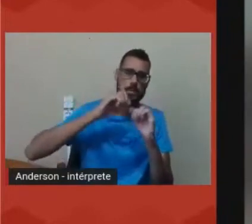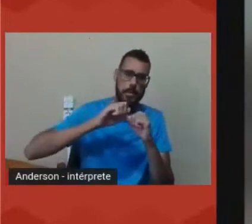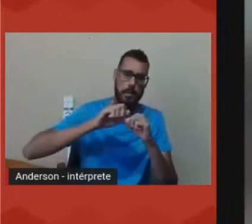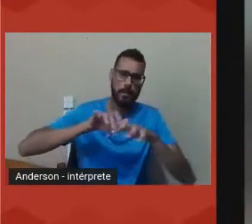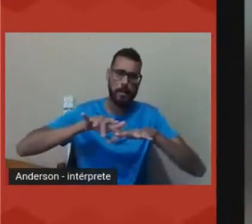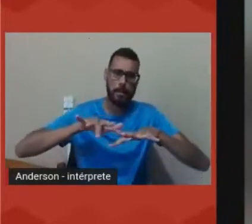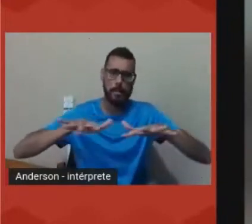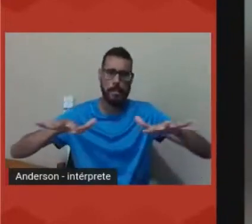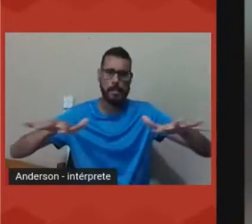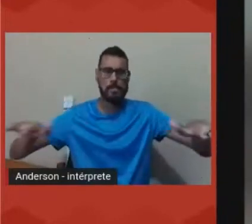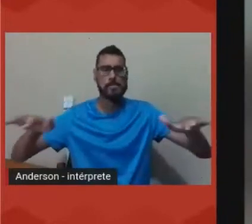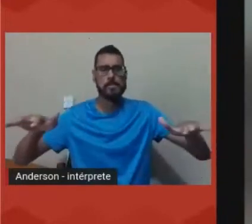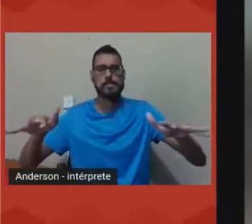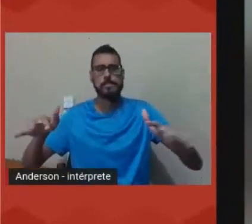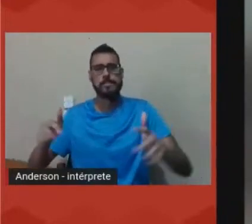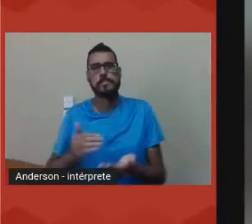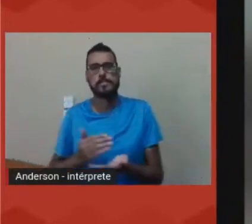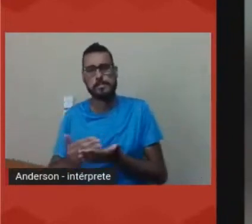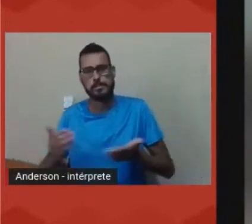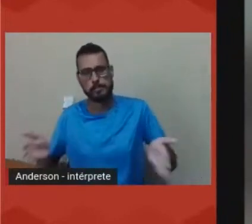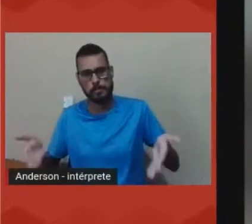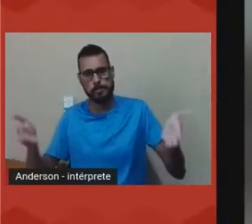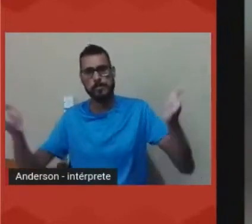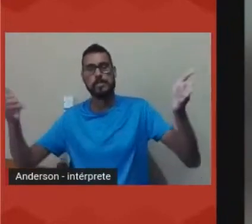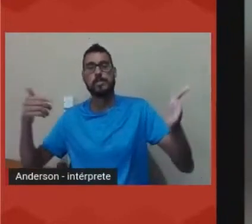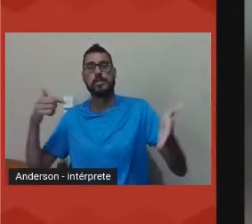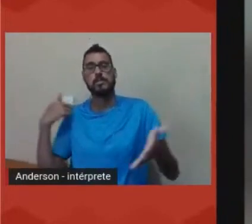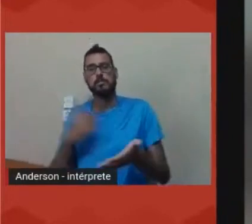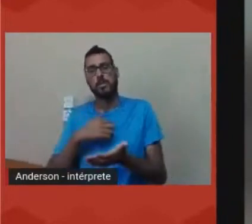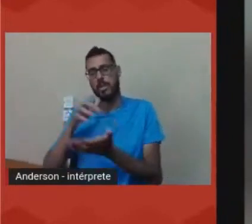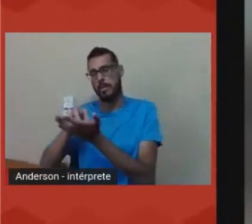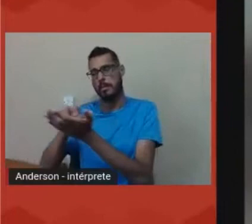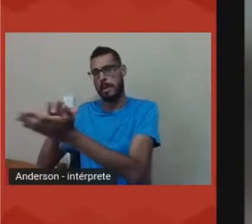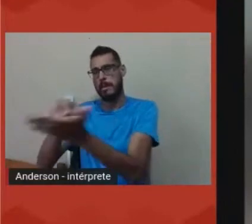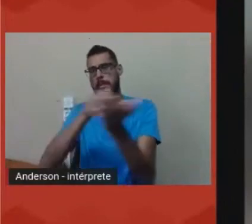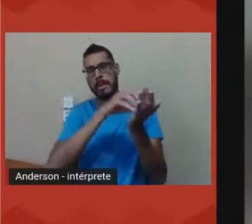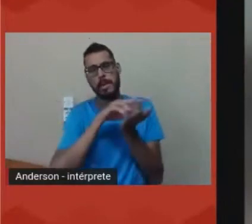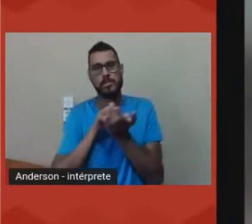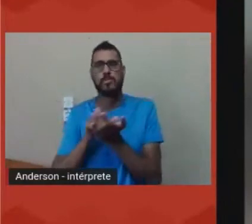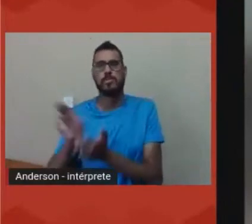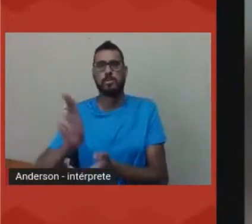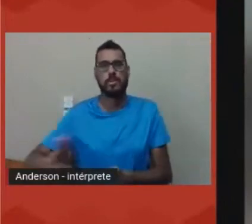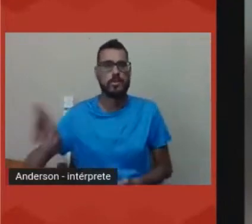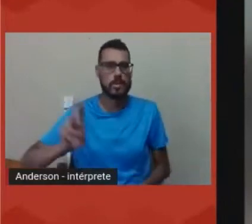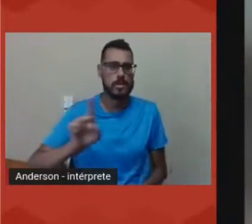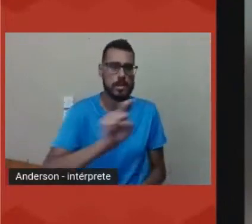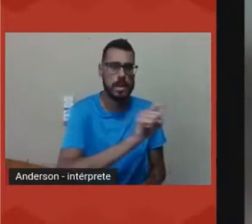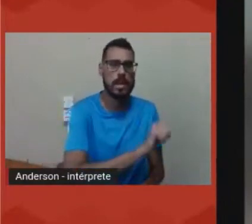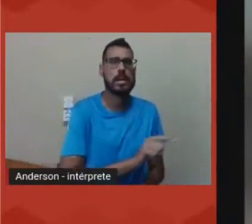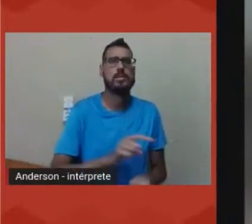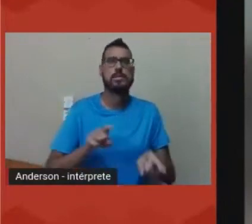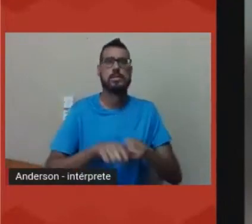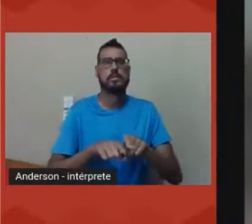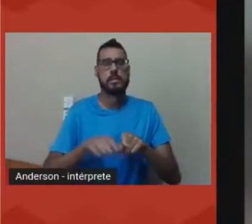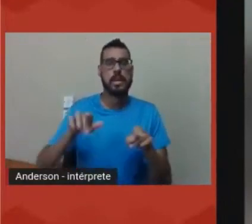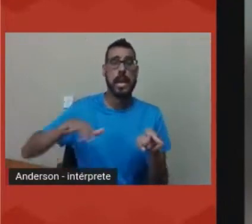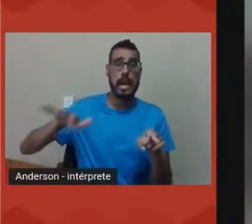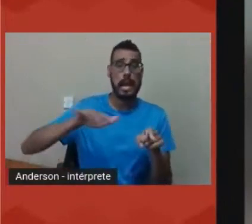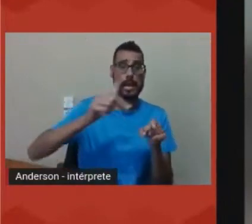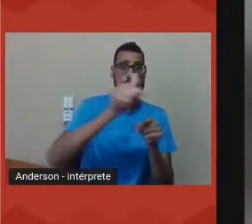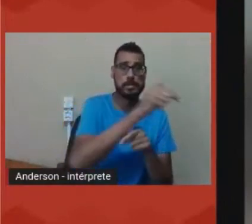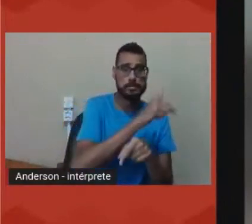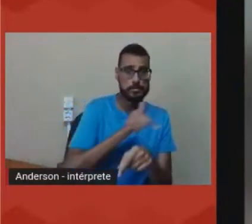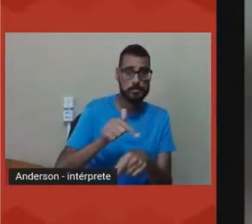multiplicar essas iniciativas depois para os nossos departamentos, para as outras universidades, né, e para as outras áreas.